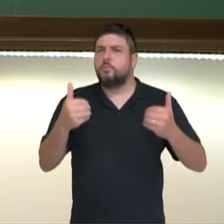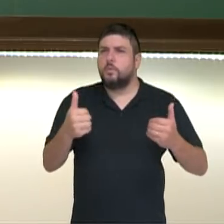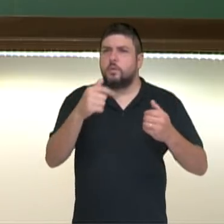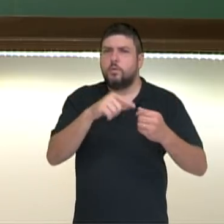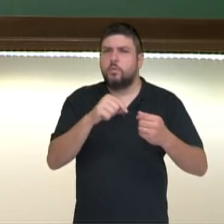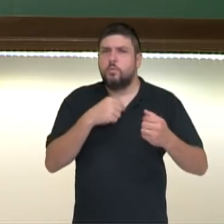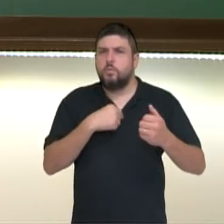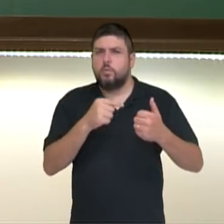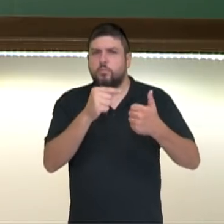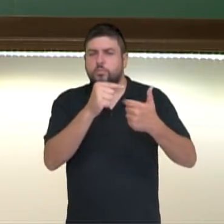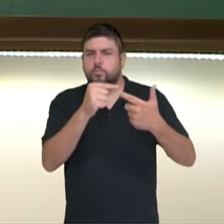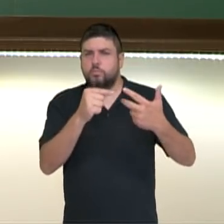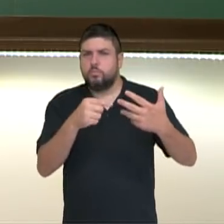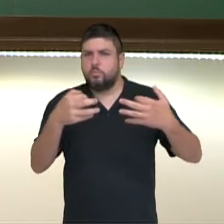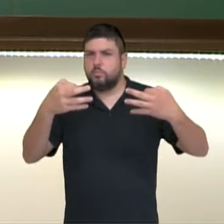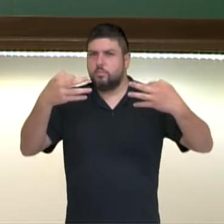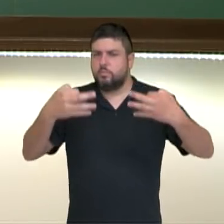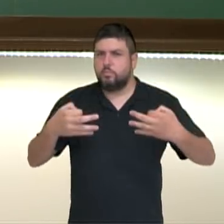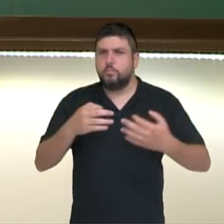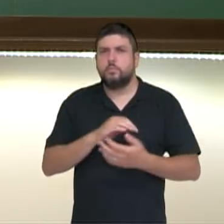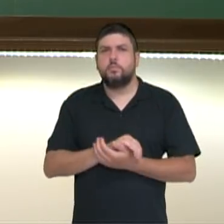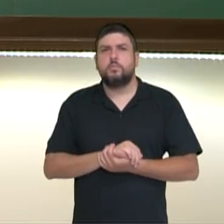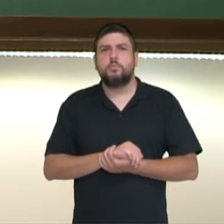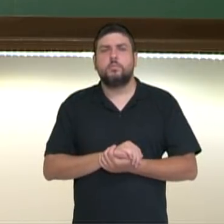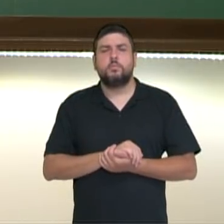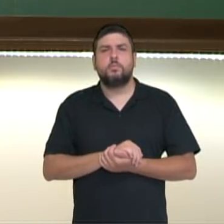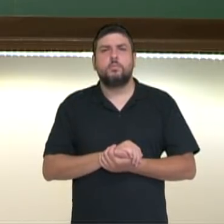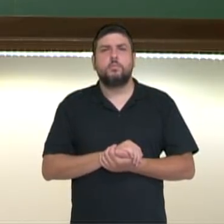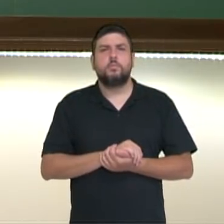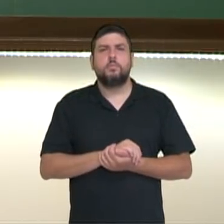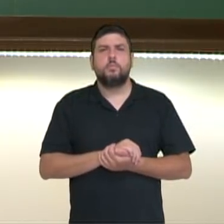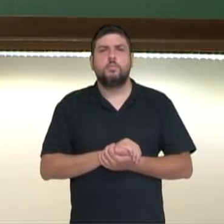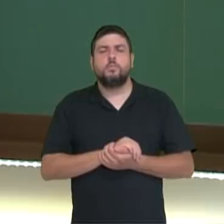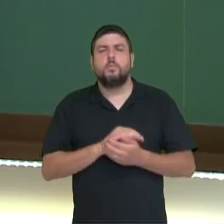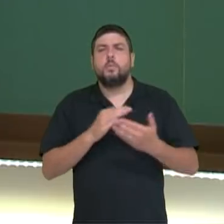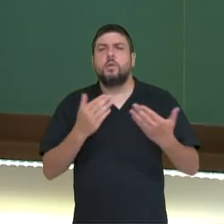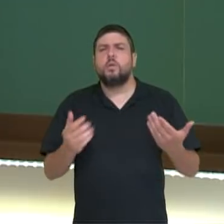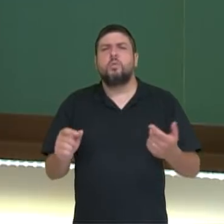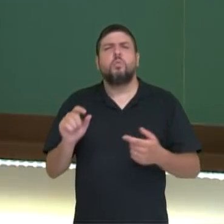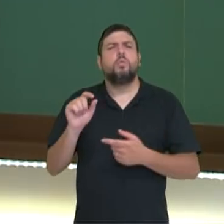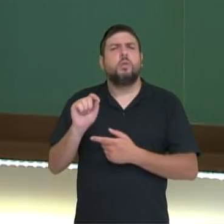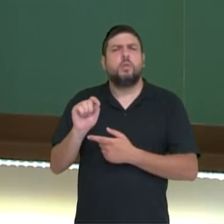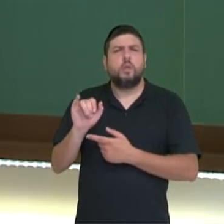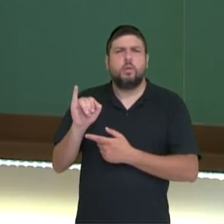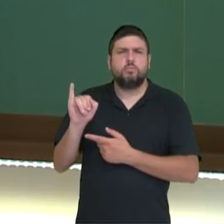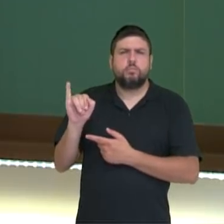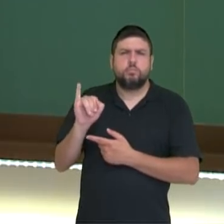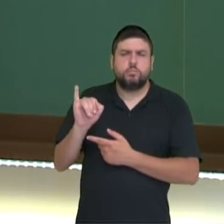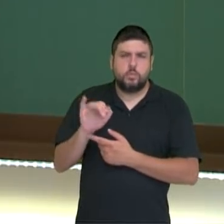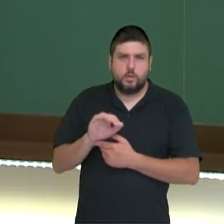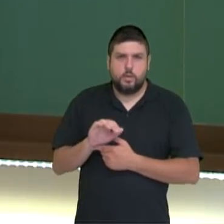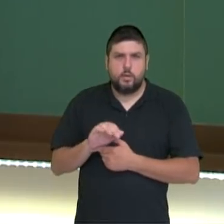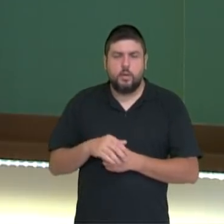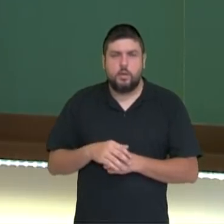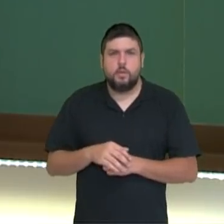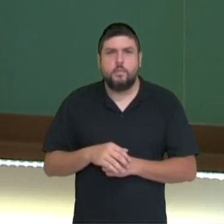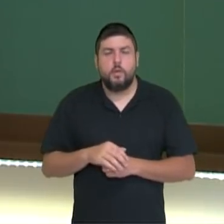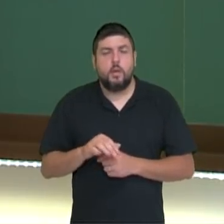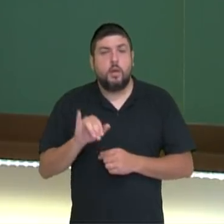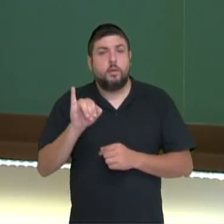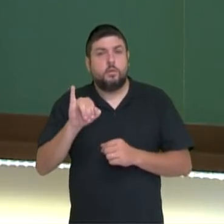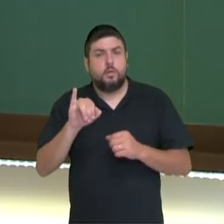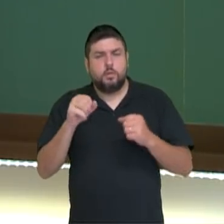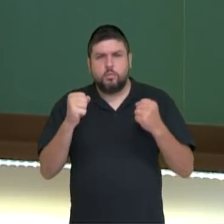termos corretamente? Então, o que é a intensidade? Ela depende